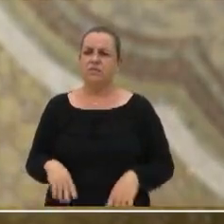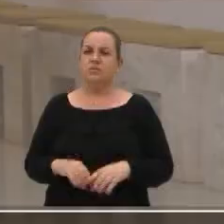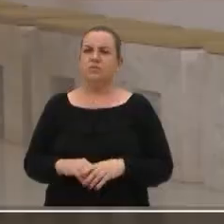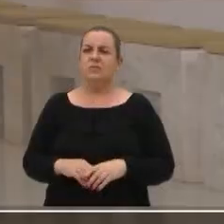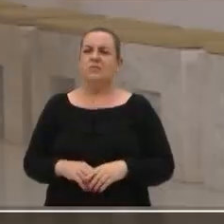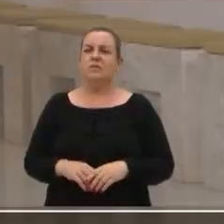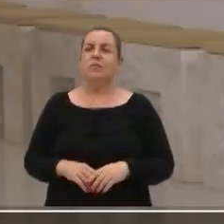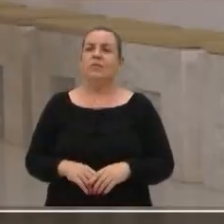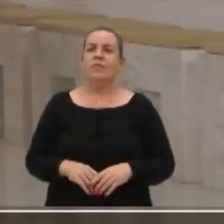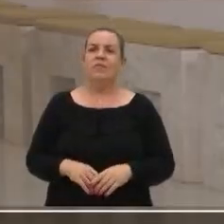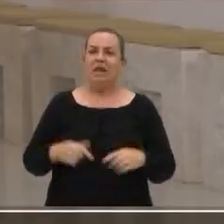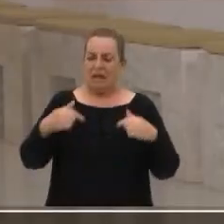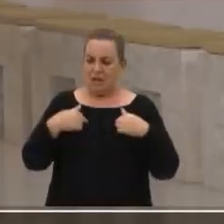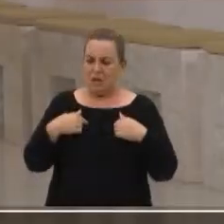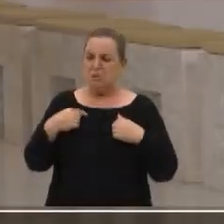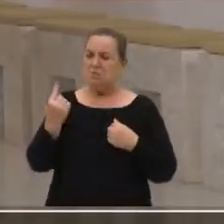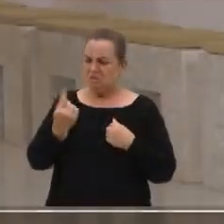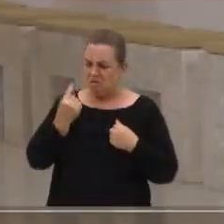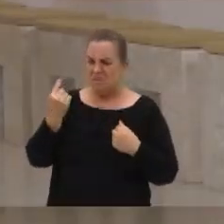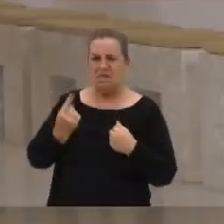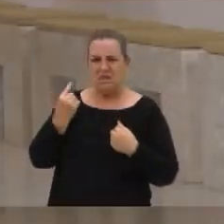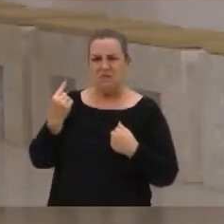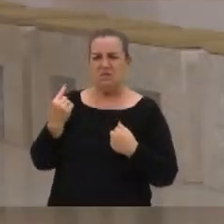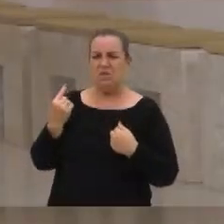eu sou um contra todos,